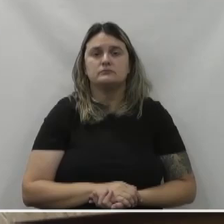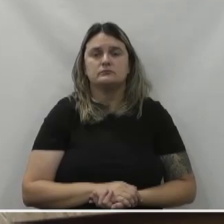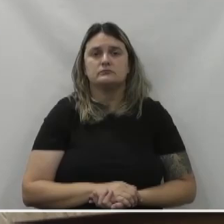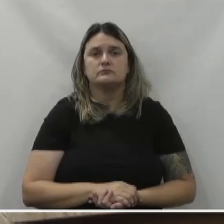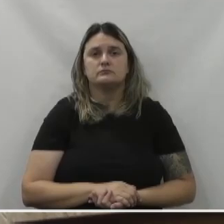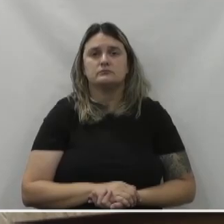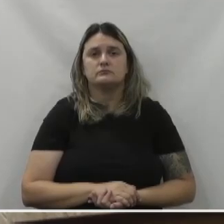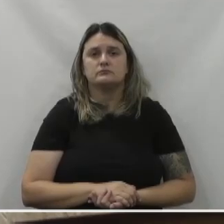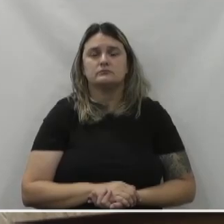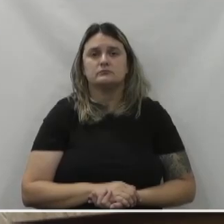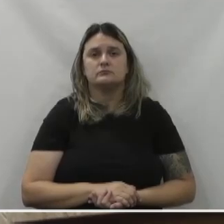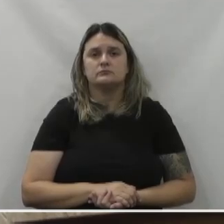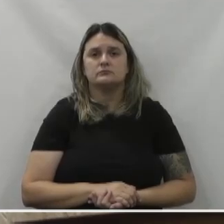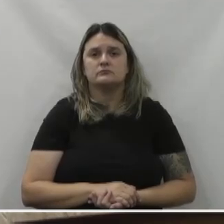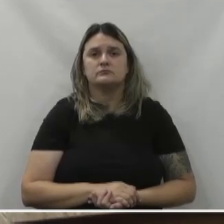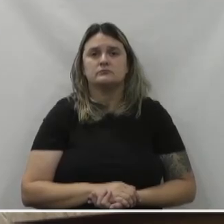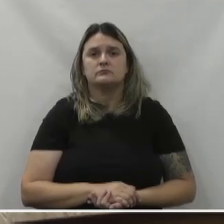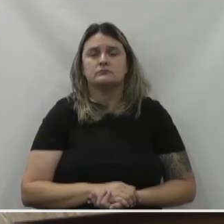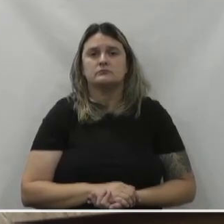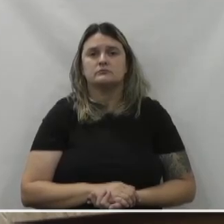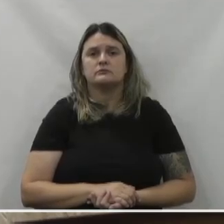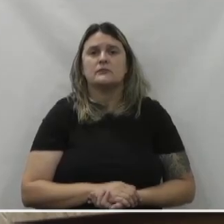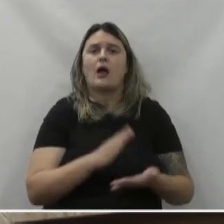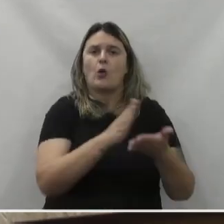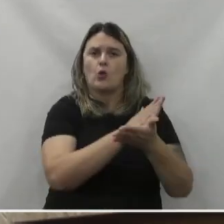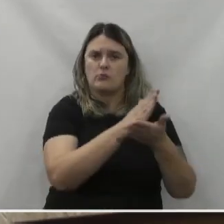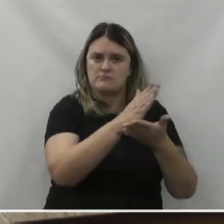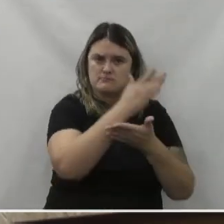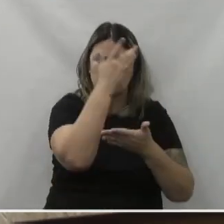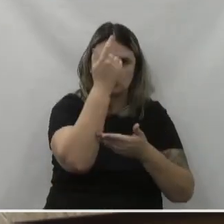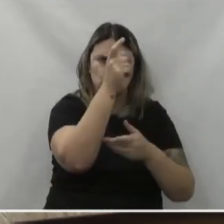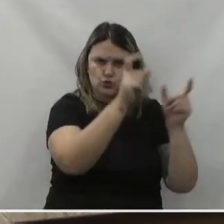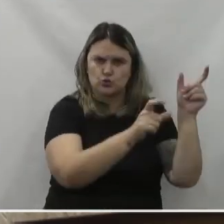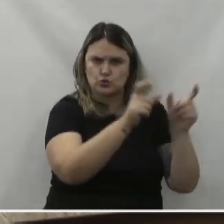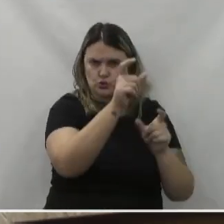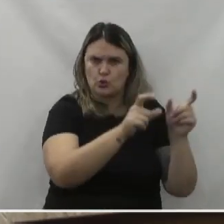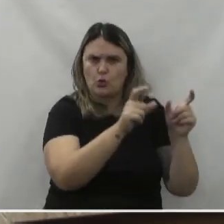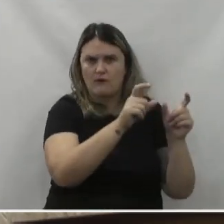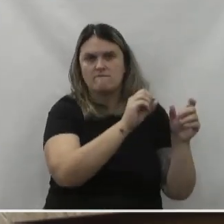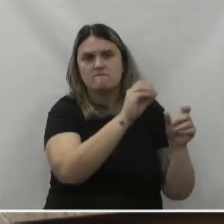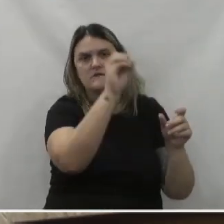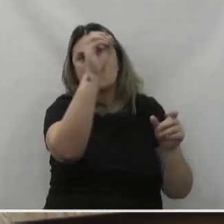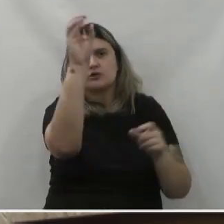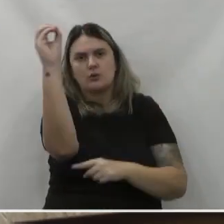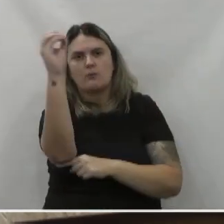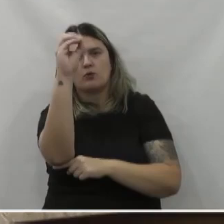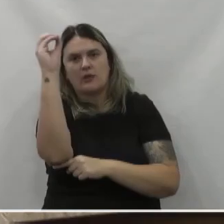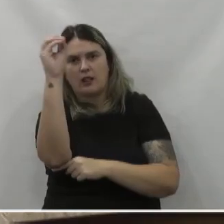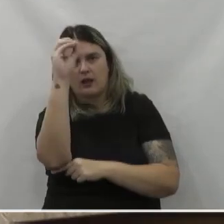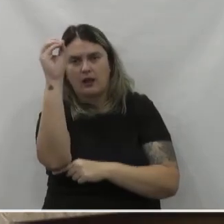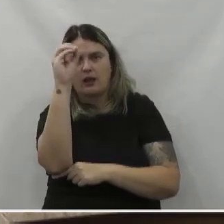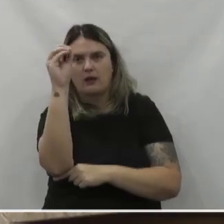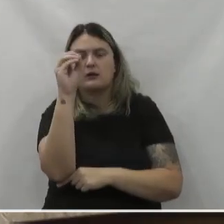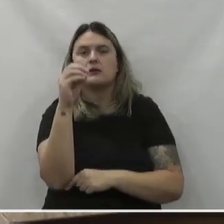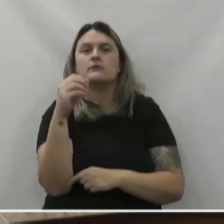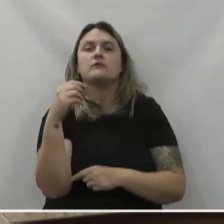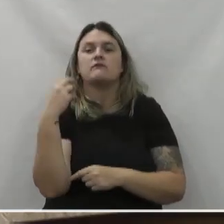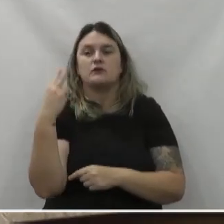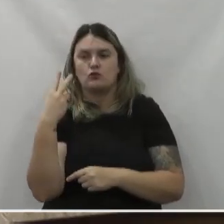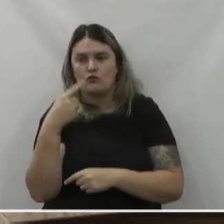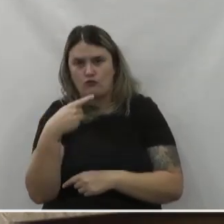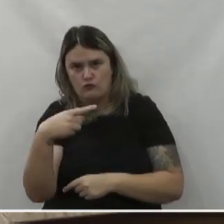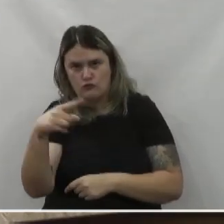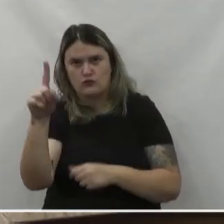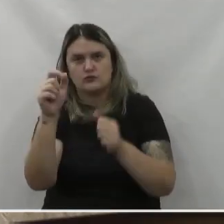louvável atitude de membros do Executivo e conhecer em outro município, teve vereador aqui acompanhando,